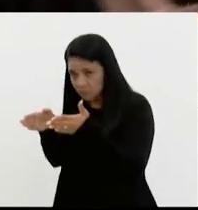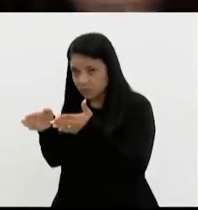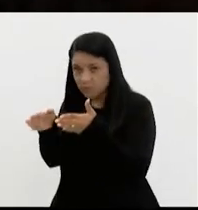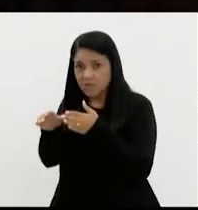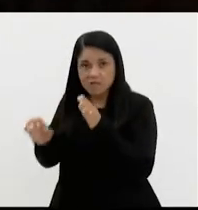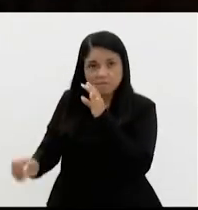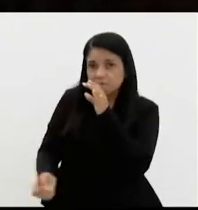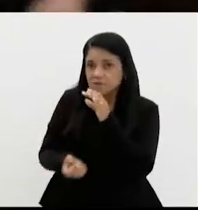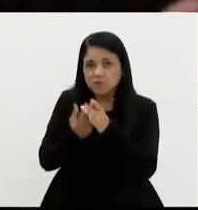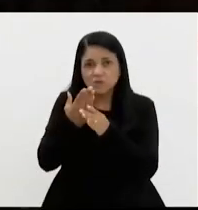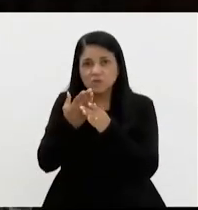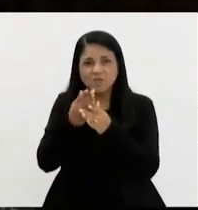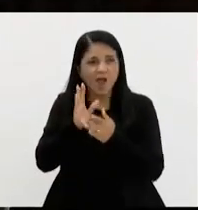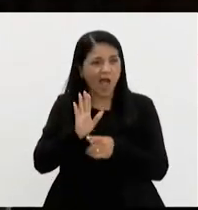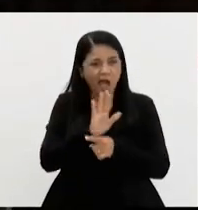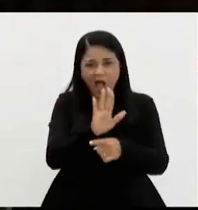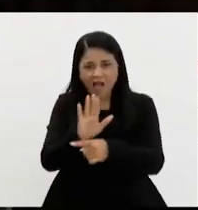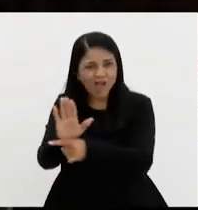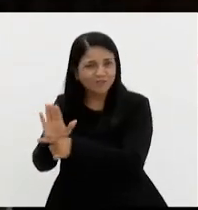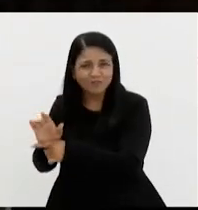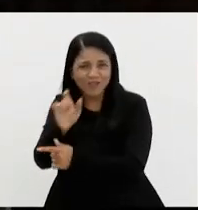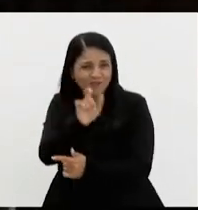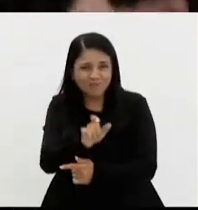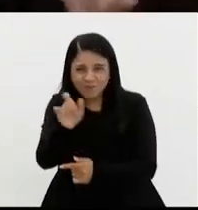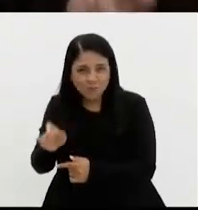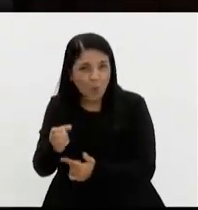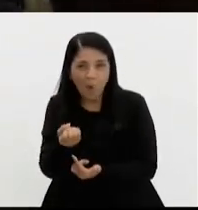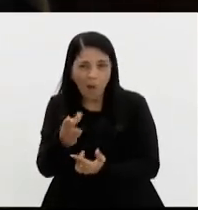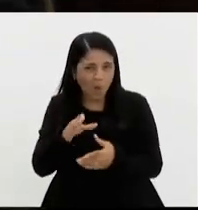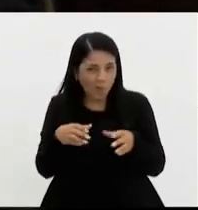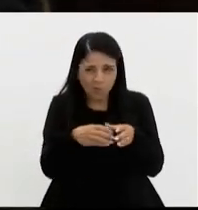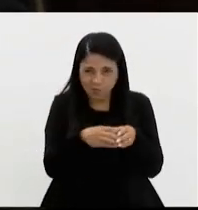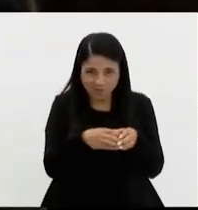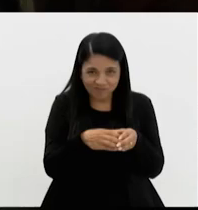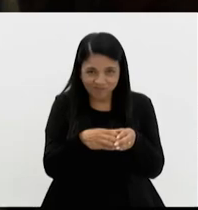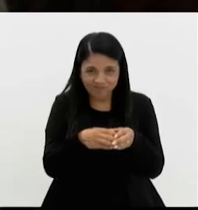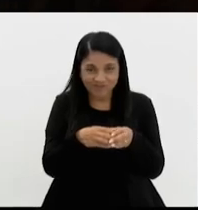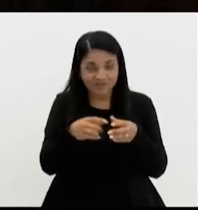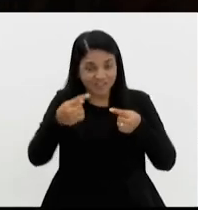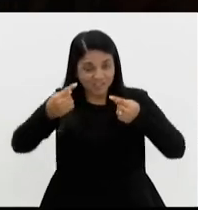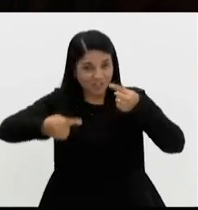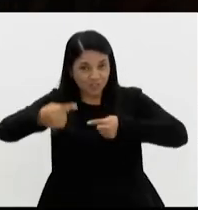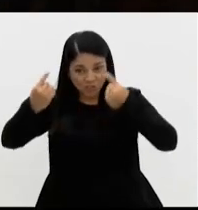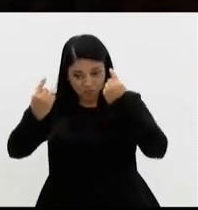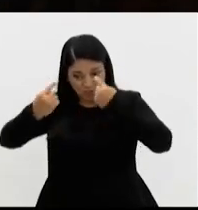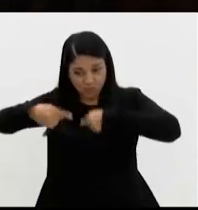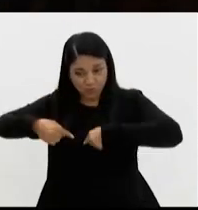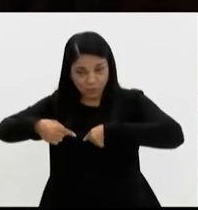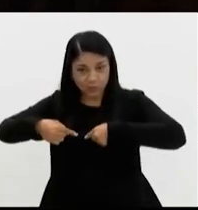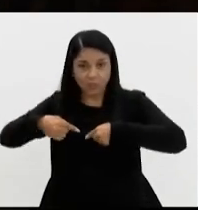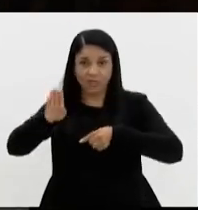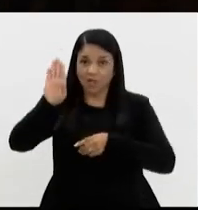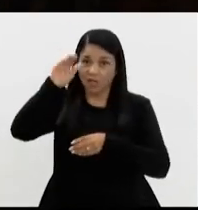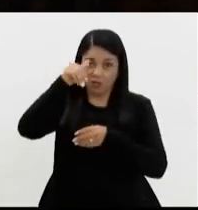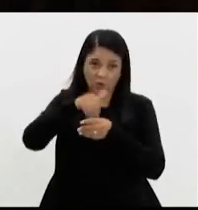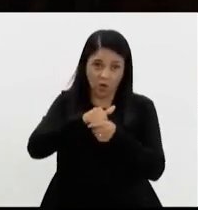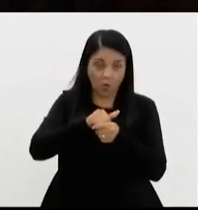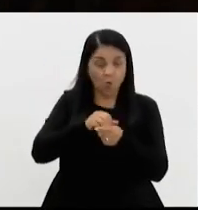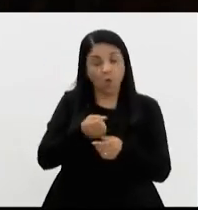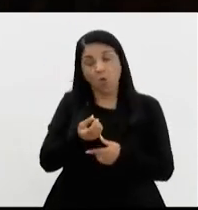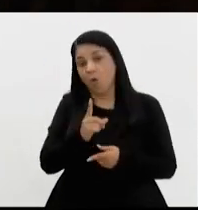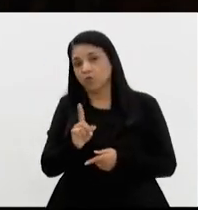para favorecer quem quer que seja dentro de uma disputa eleitoral ou mesmo fora dela essa é uma